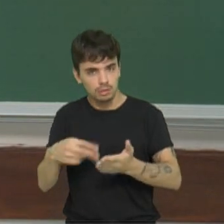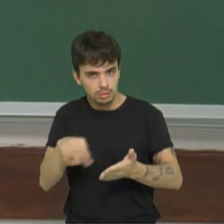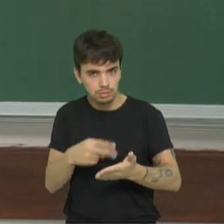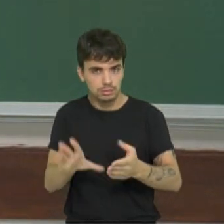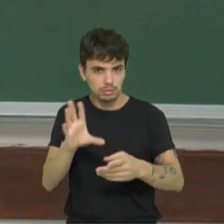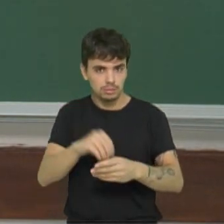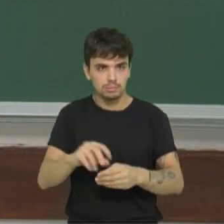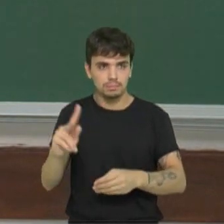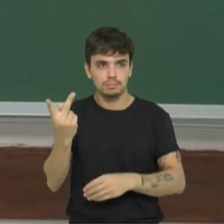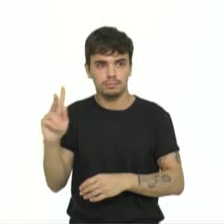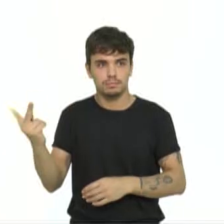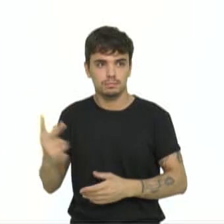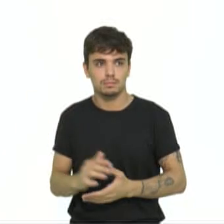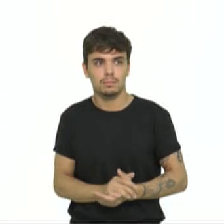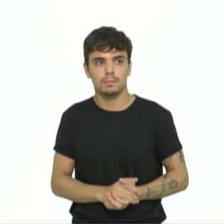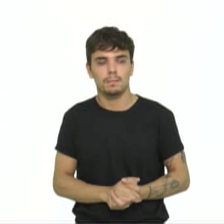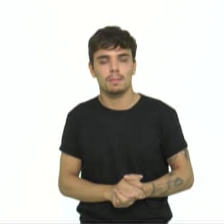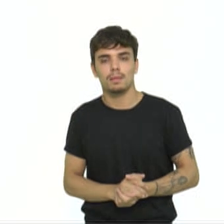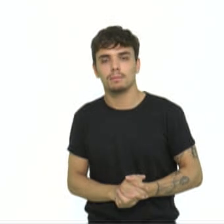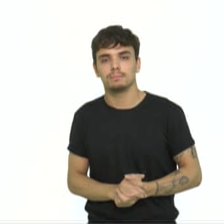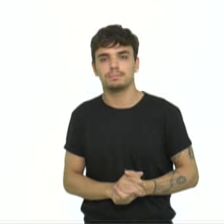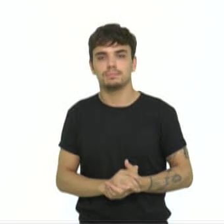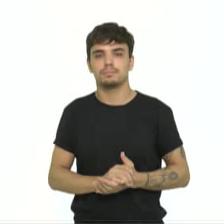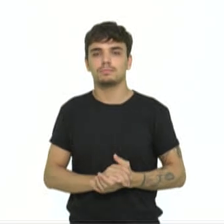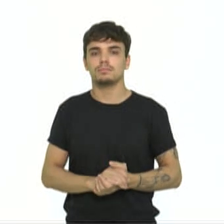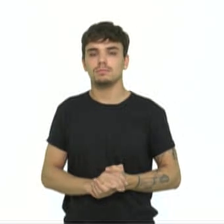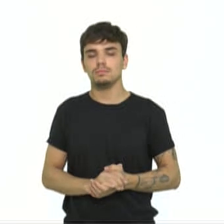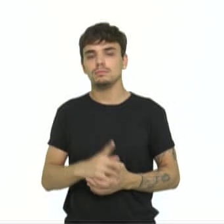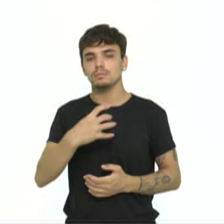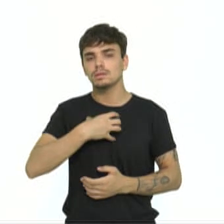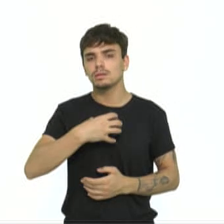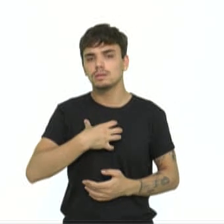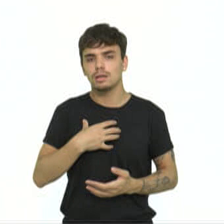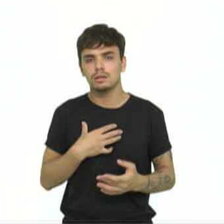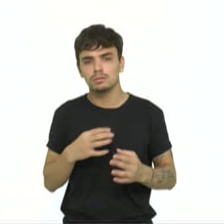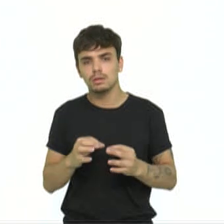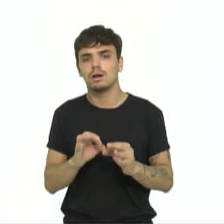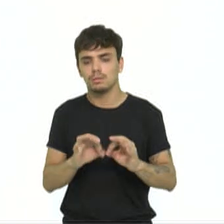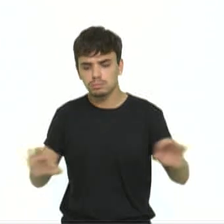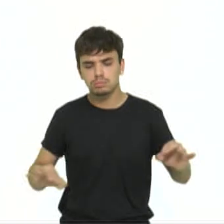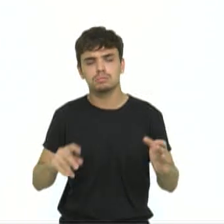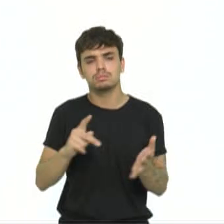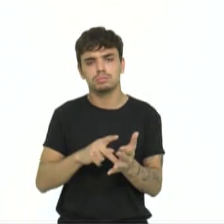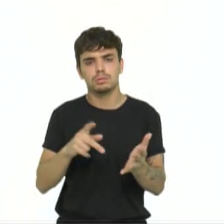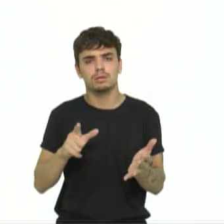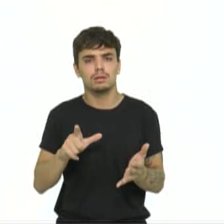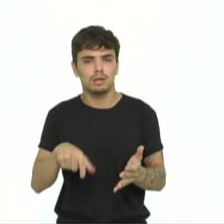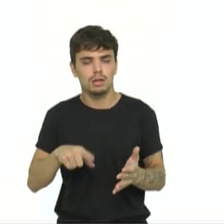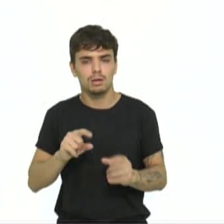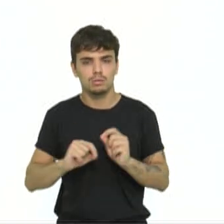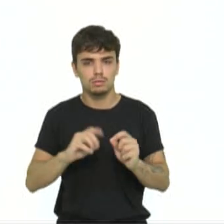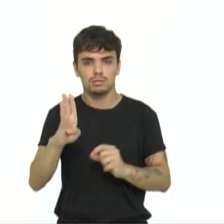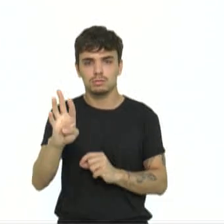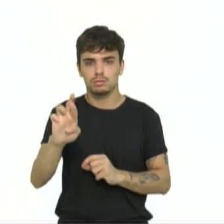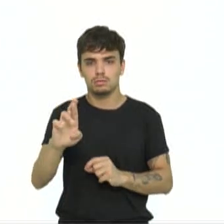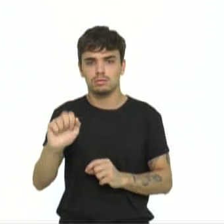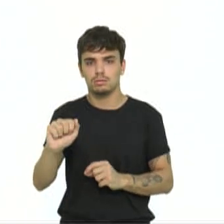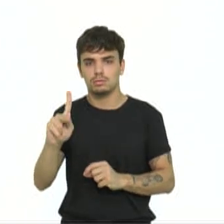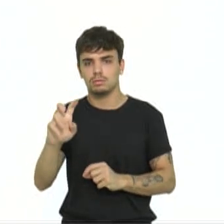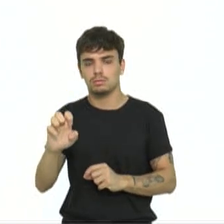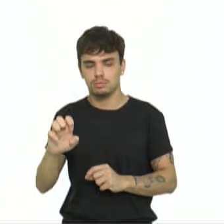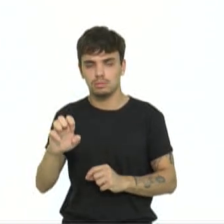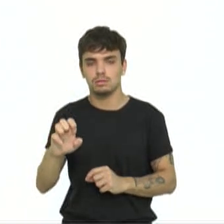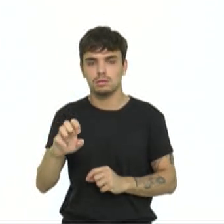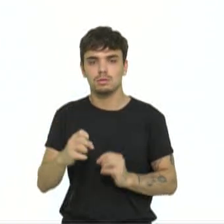ok? O estilo mais puro desse tipo de dança é o breakdance, a gente já falou, que surgiu